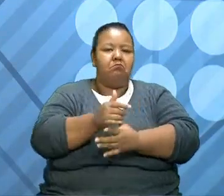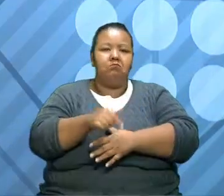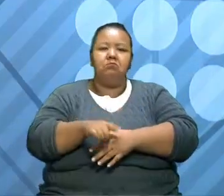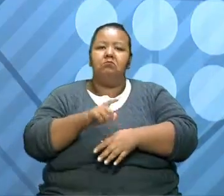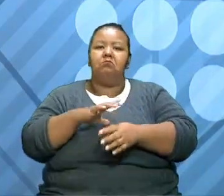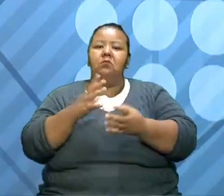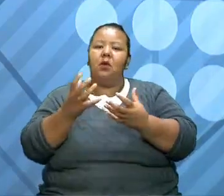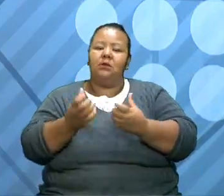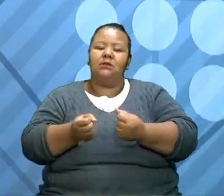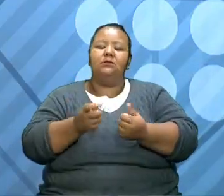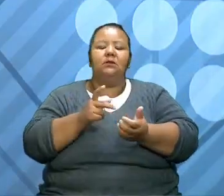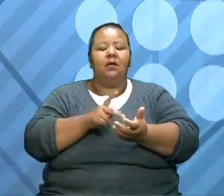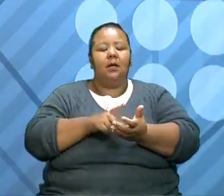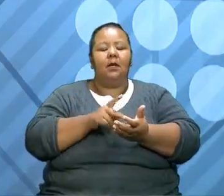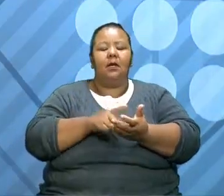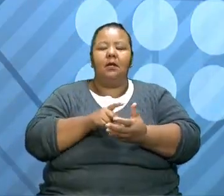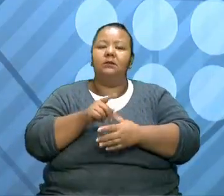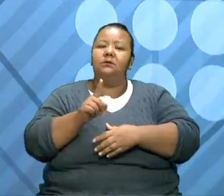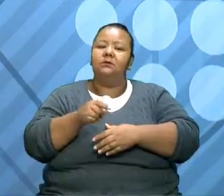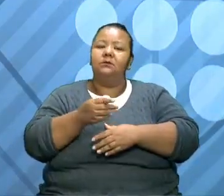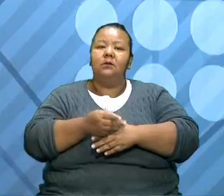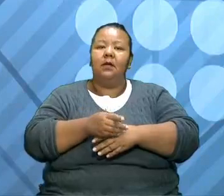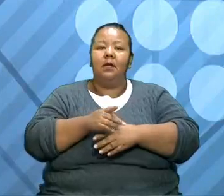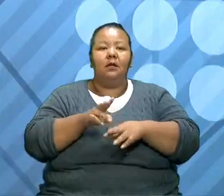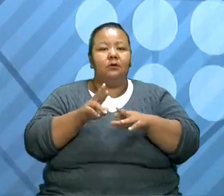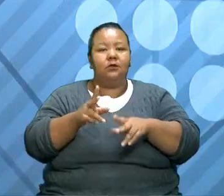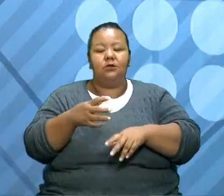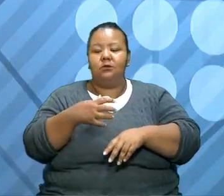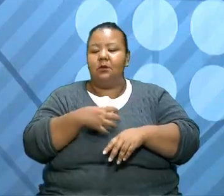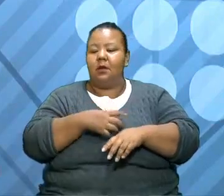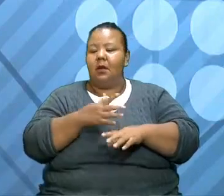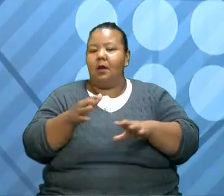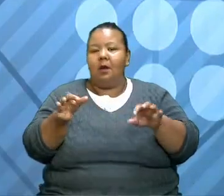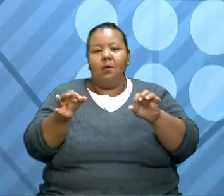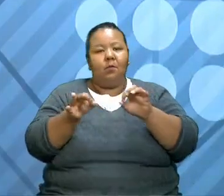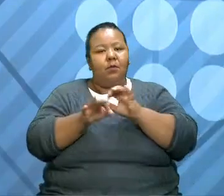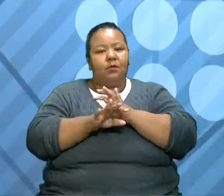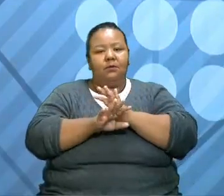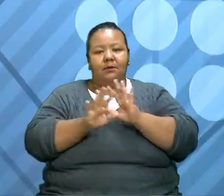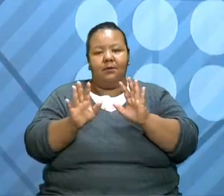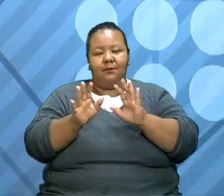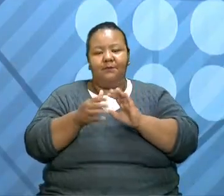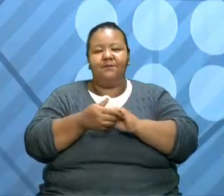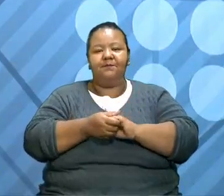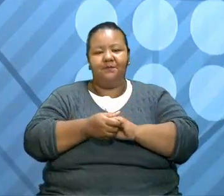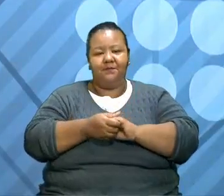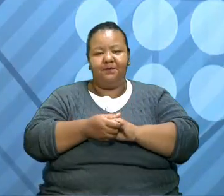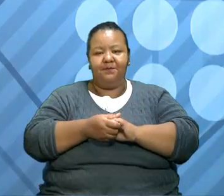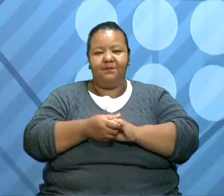eu aceito a realidade é como ela é. E pronto, acabou.